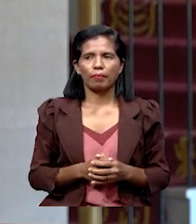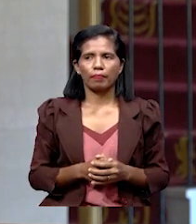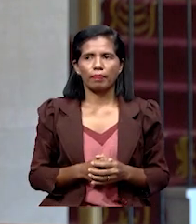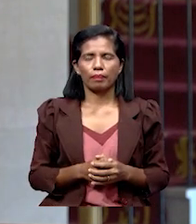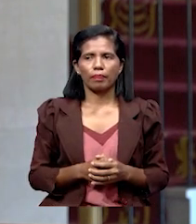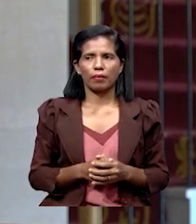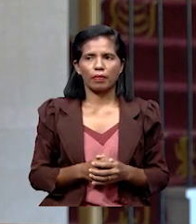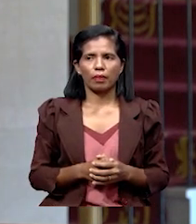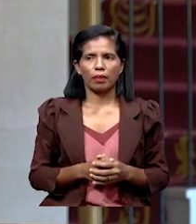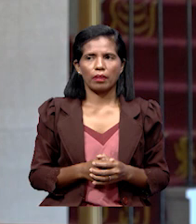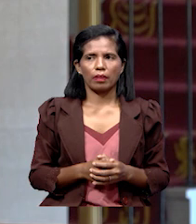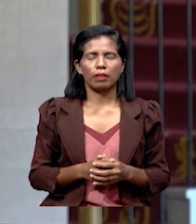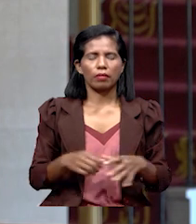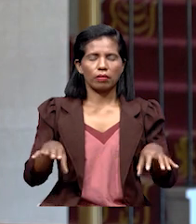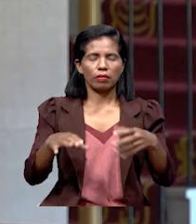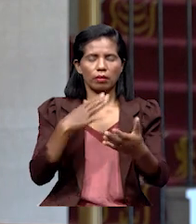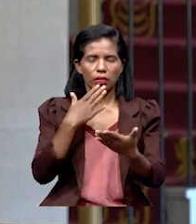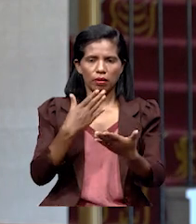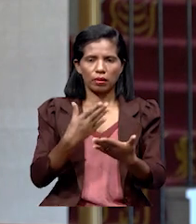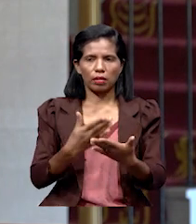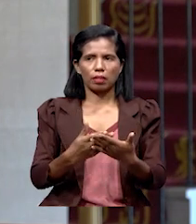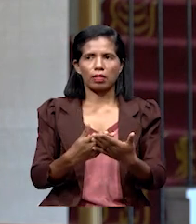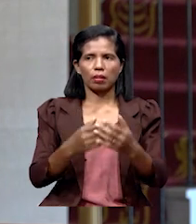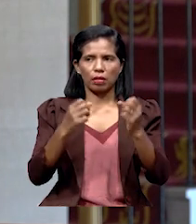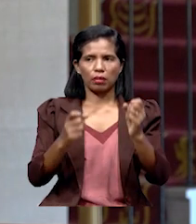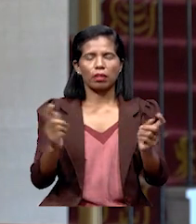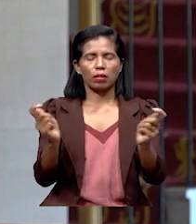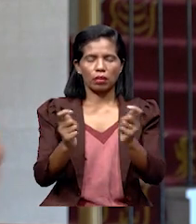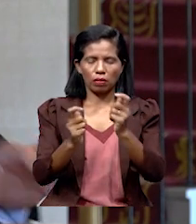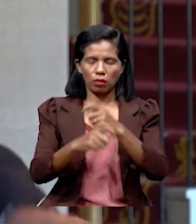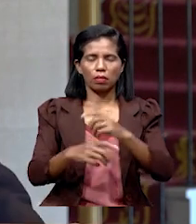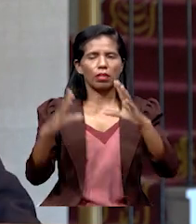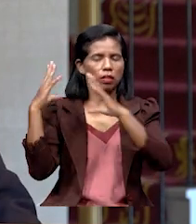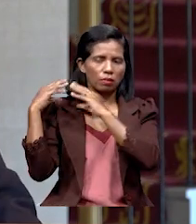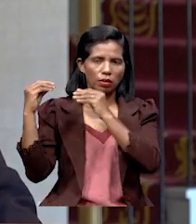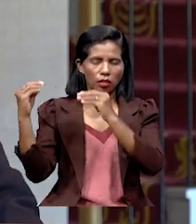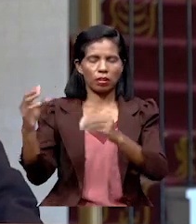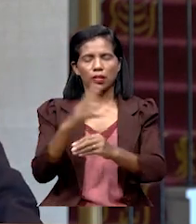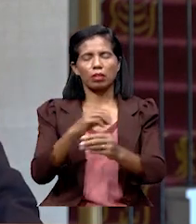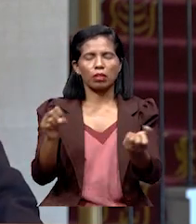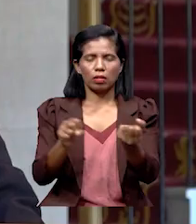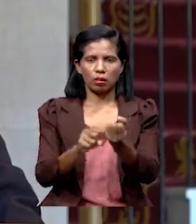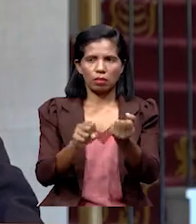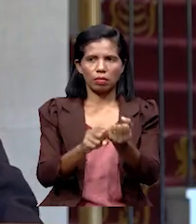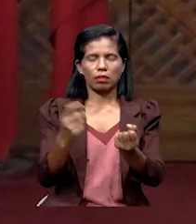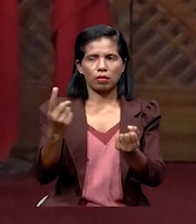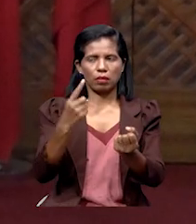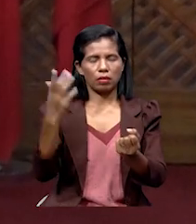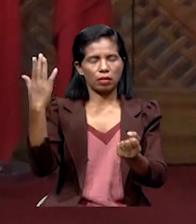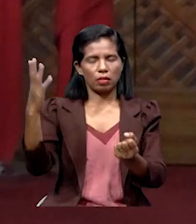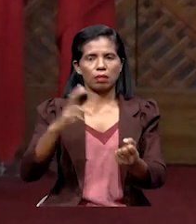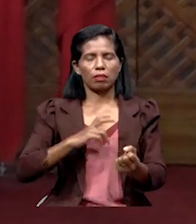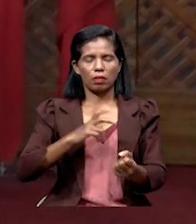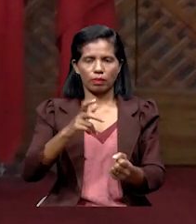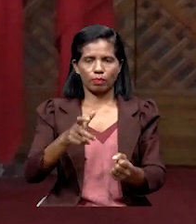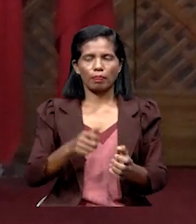avanços e medidas e progressos concretos através de troca de experiências e de apoio sempre de Portugal. Chefe